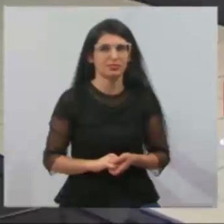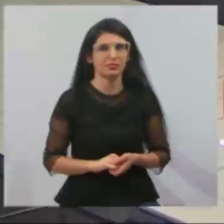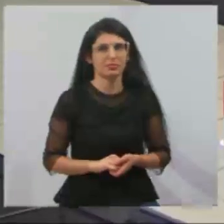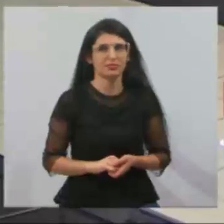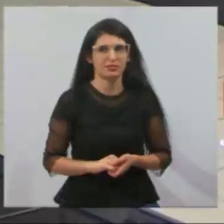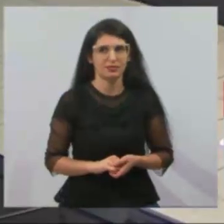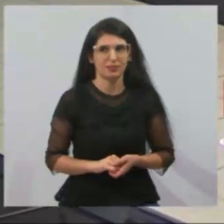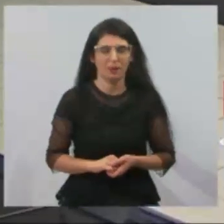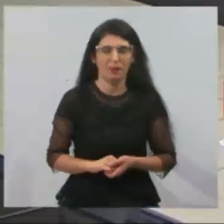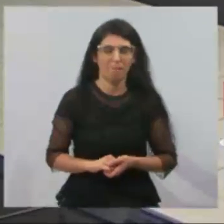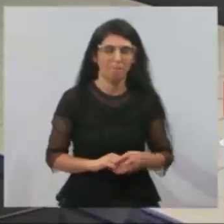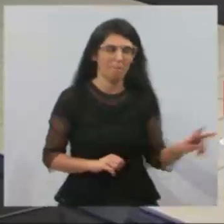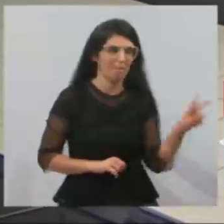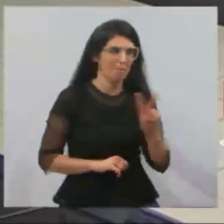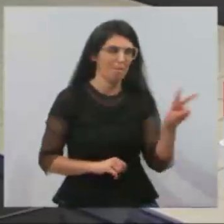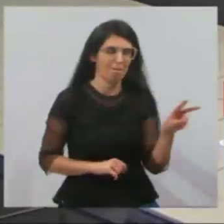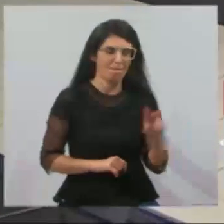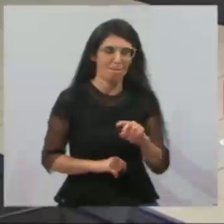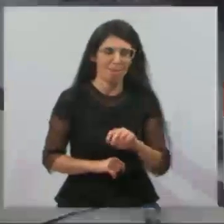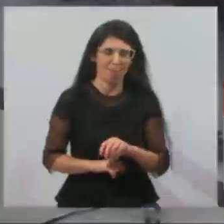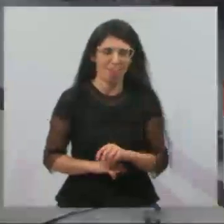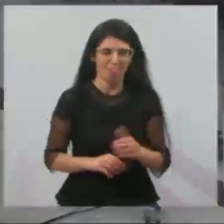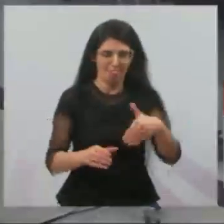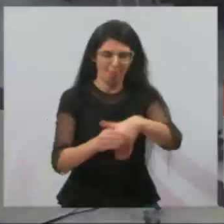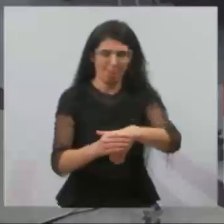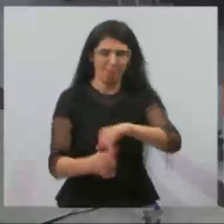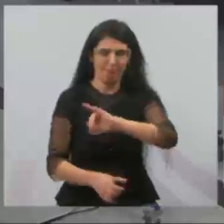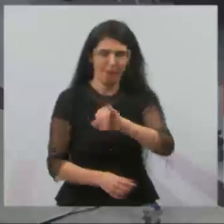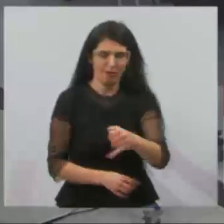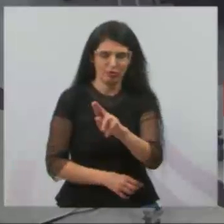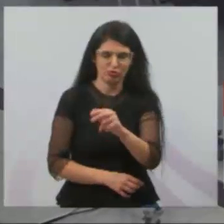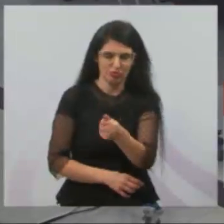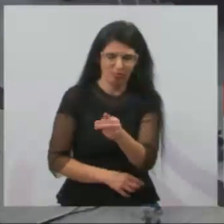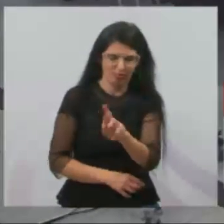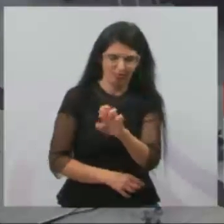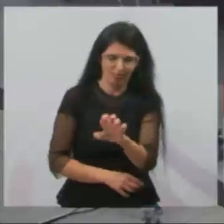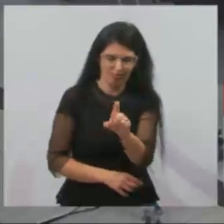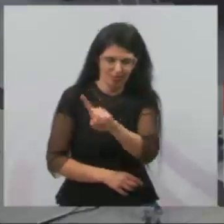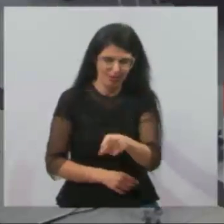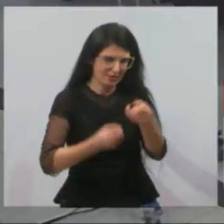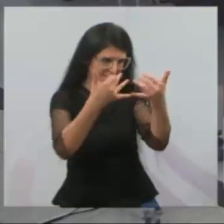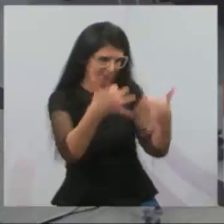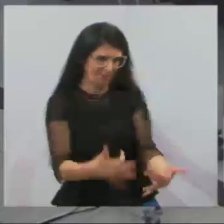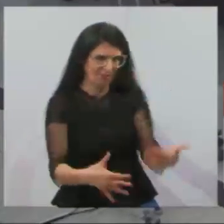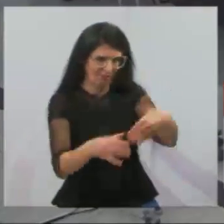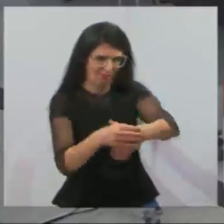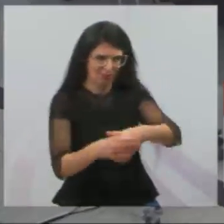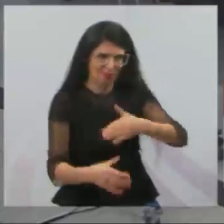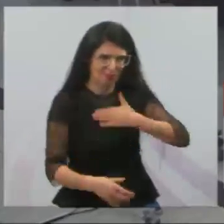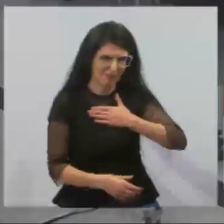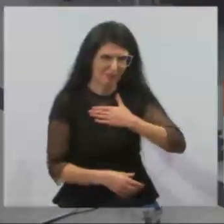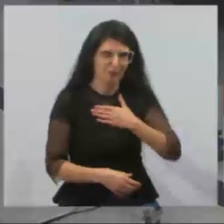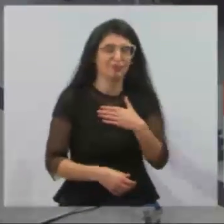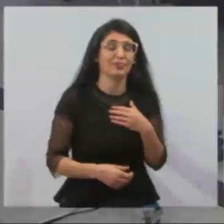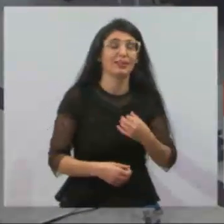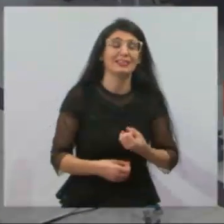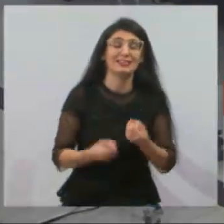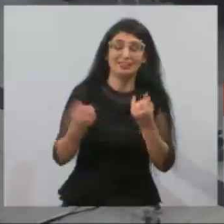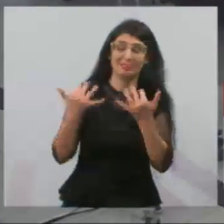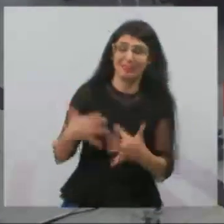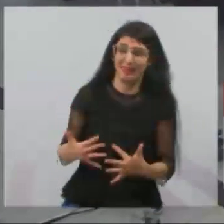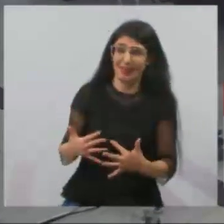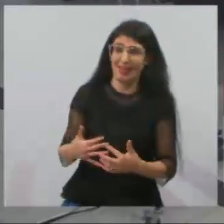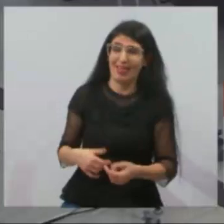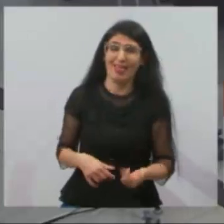Como vota o vereador Juarez Araújo? Só justificando meu voto, senhor presidente, eu quero deixar bem claro aqui que